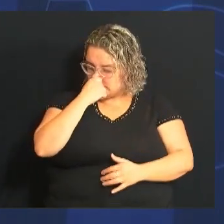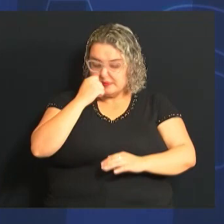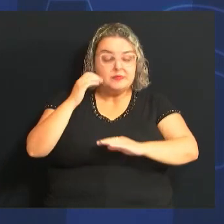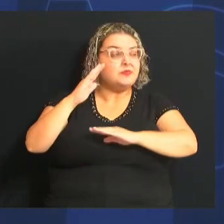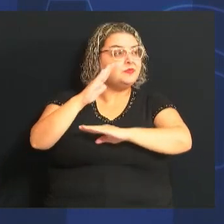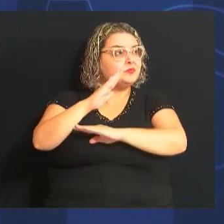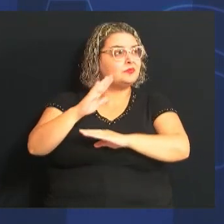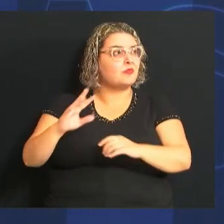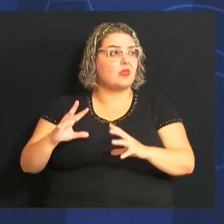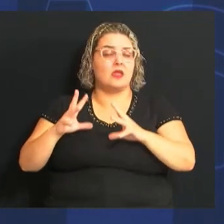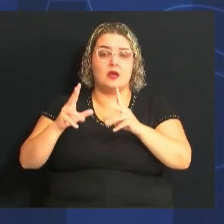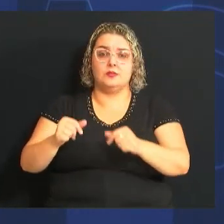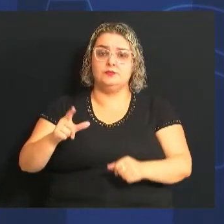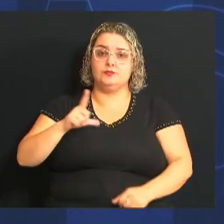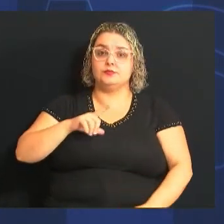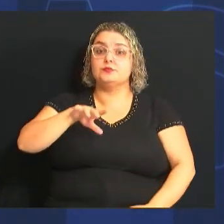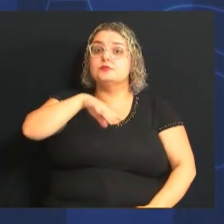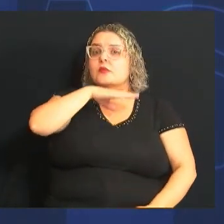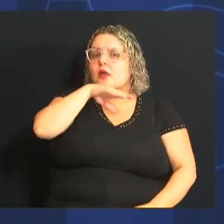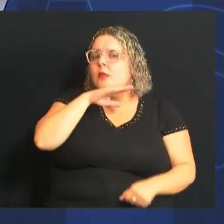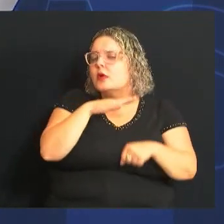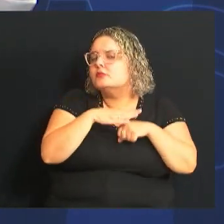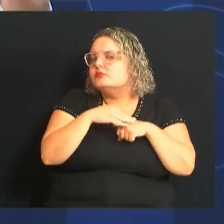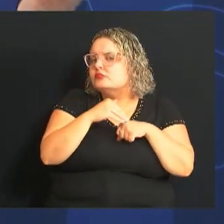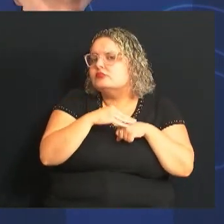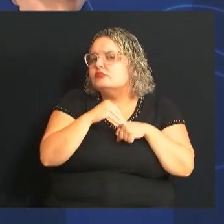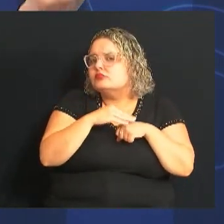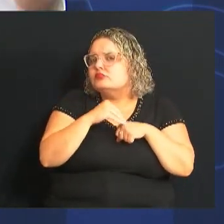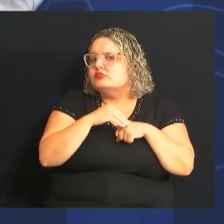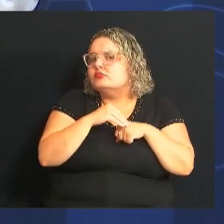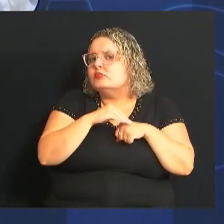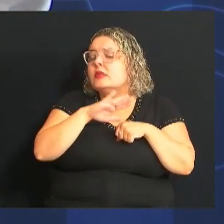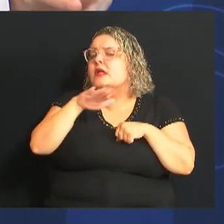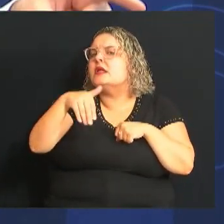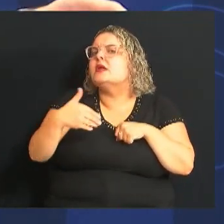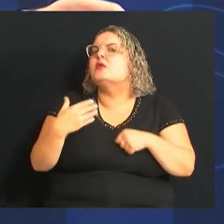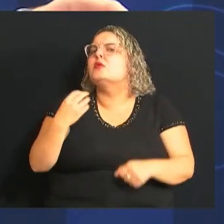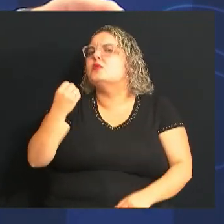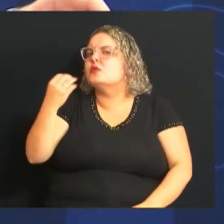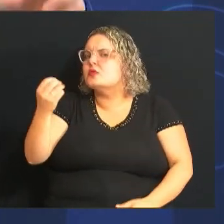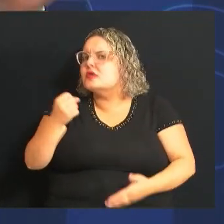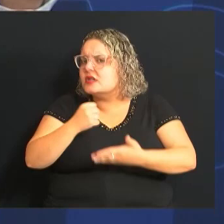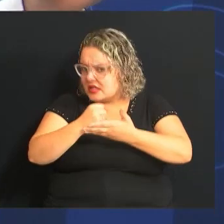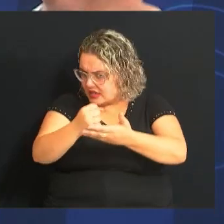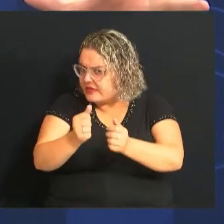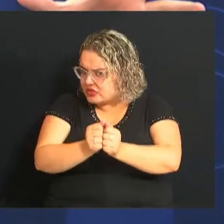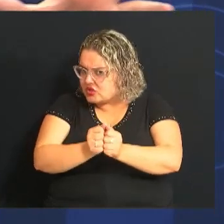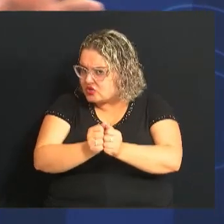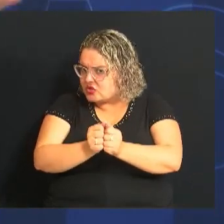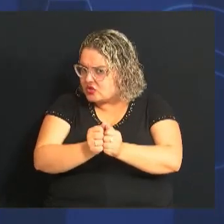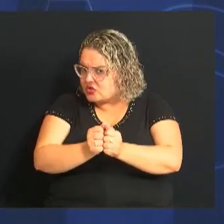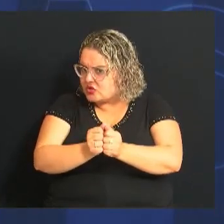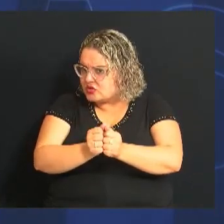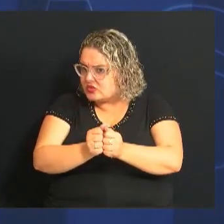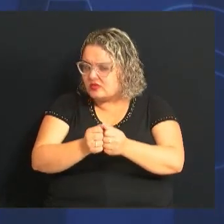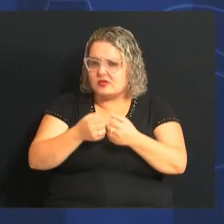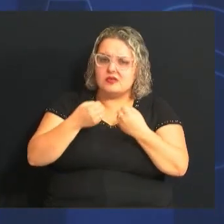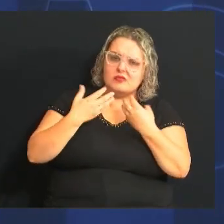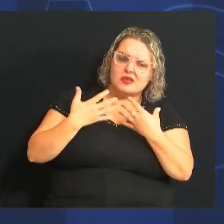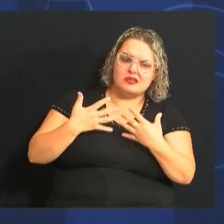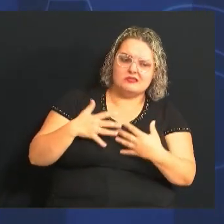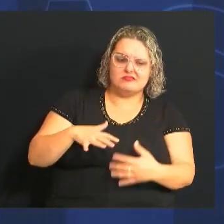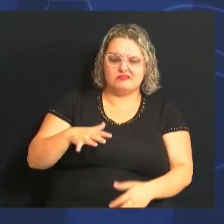seu animal de estimação? E quando você viaja, você o leva junto? Ele fica bem ou fica meio